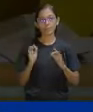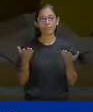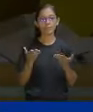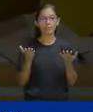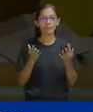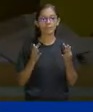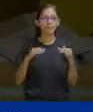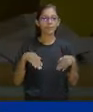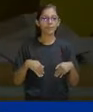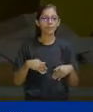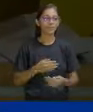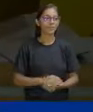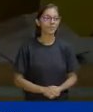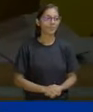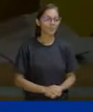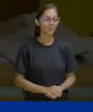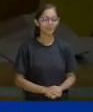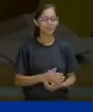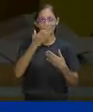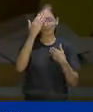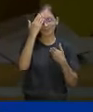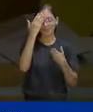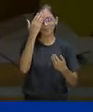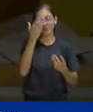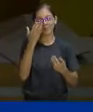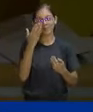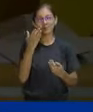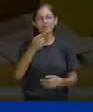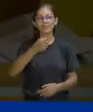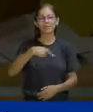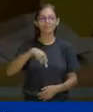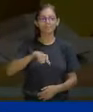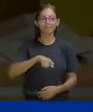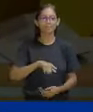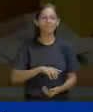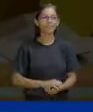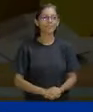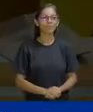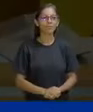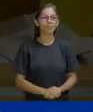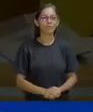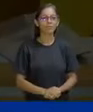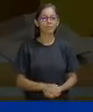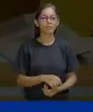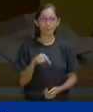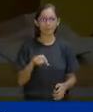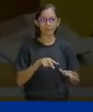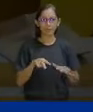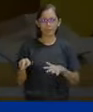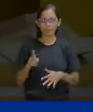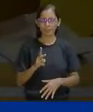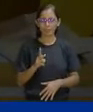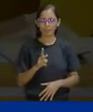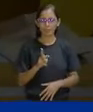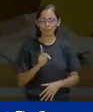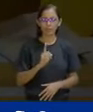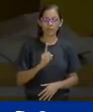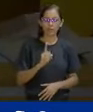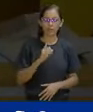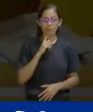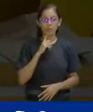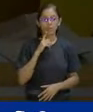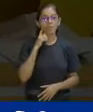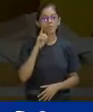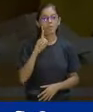declaro encerrada, agradecendo a presença de todos e todas. Nós teremos sessão ainda essa semana, não? Só dia